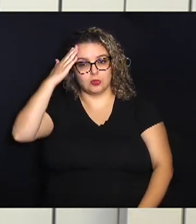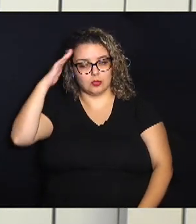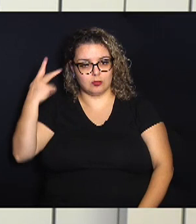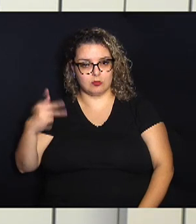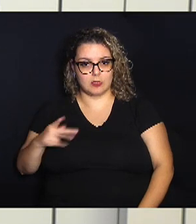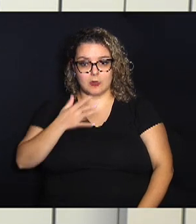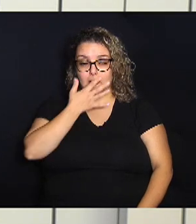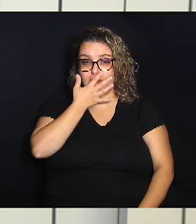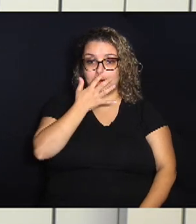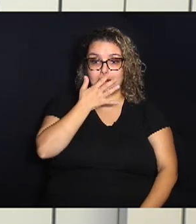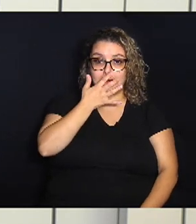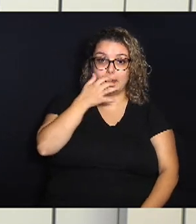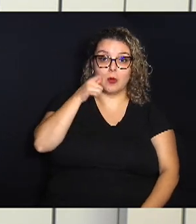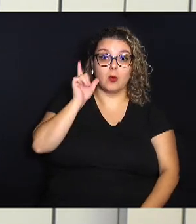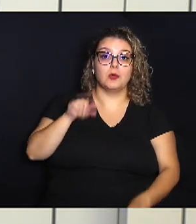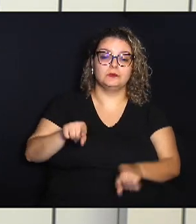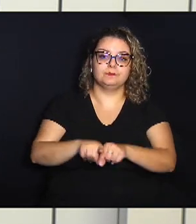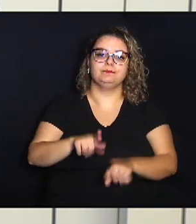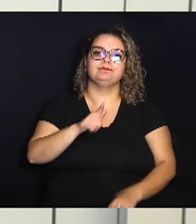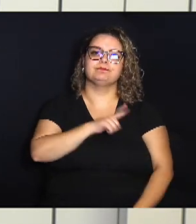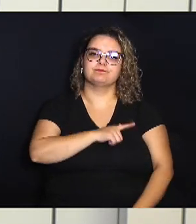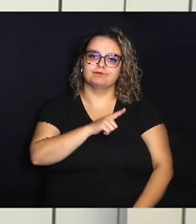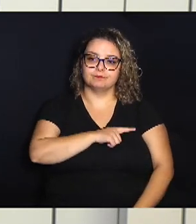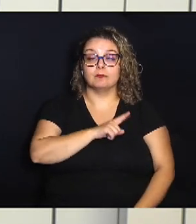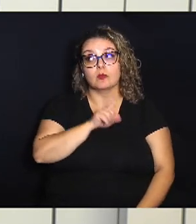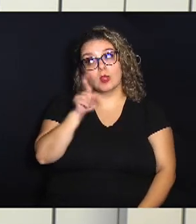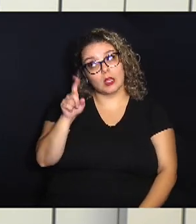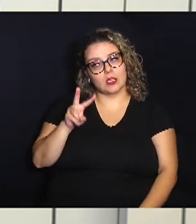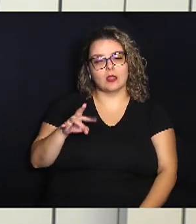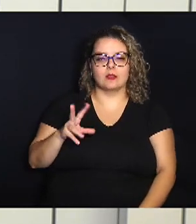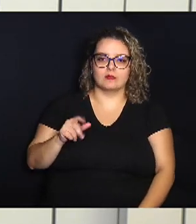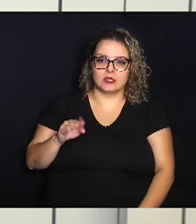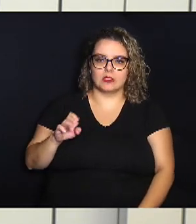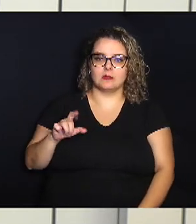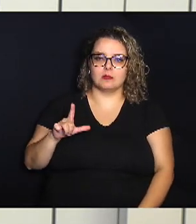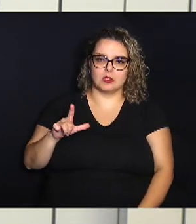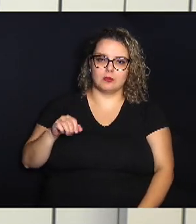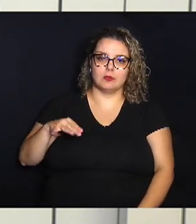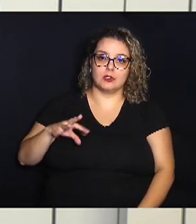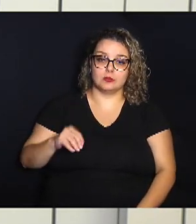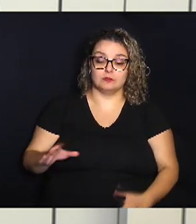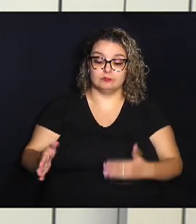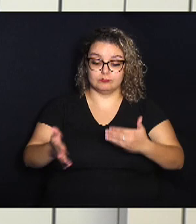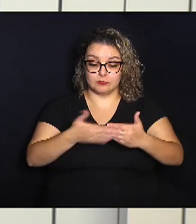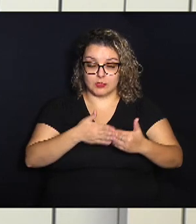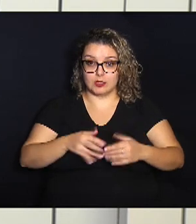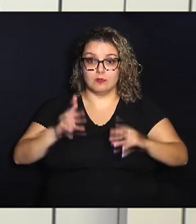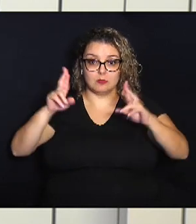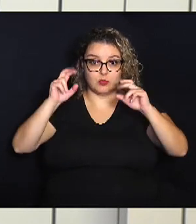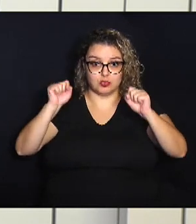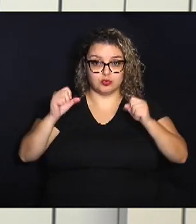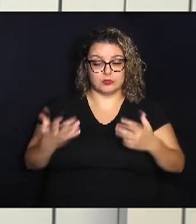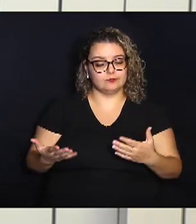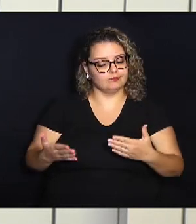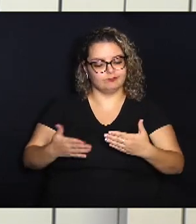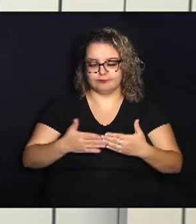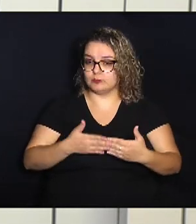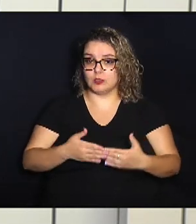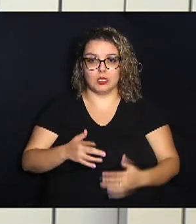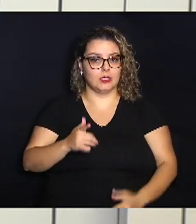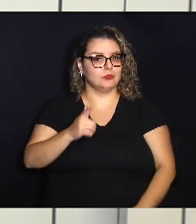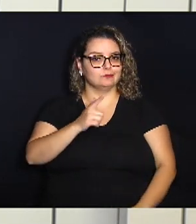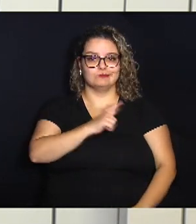ontem também o Guarani foi a Vila Belmiro e mesmo com os portões fechados aos torcedores, o Bugre não